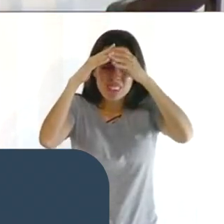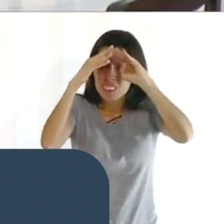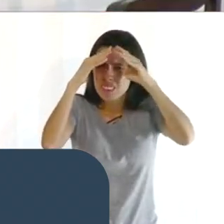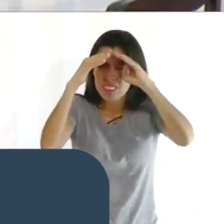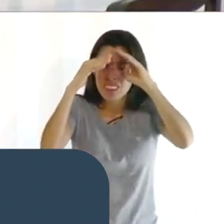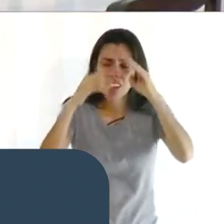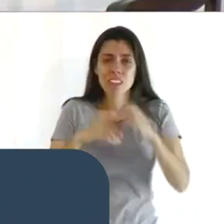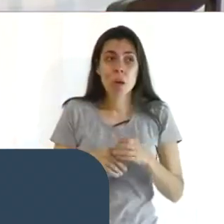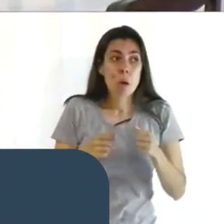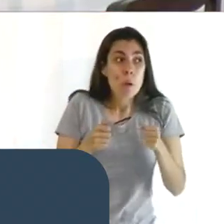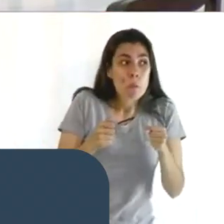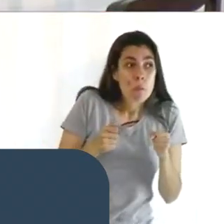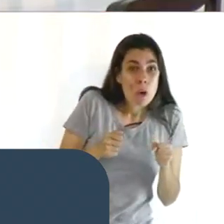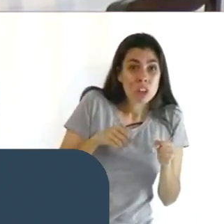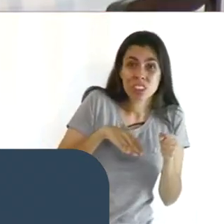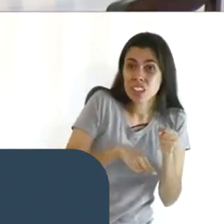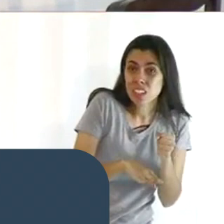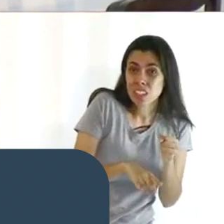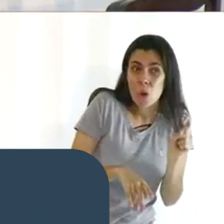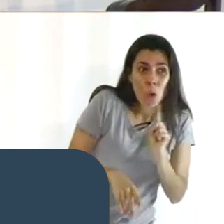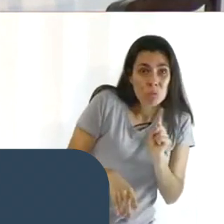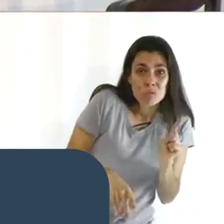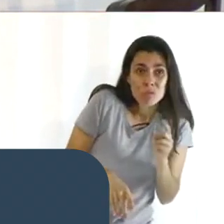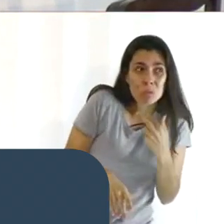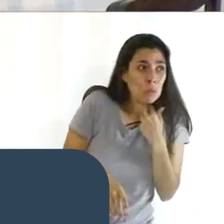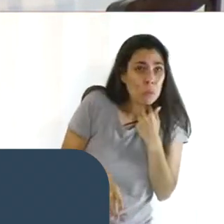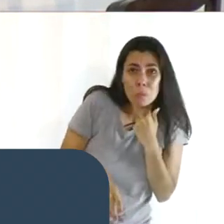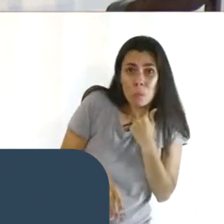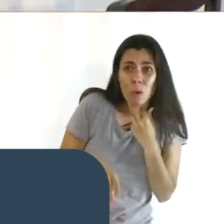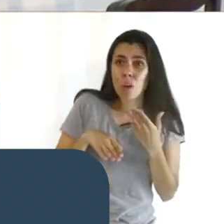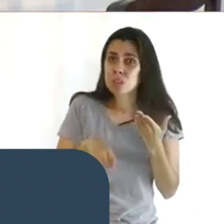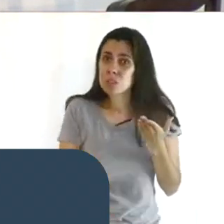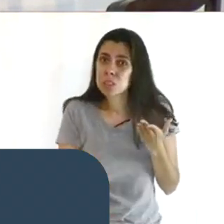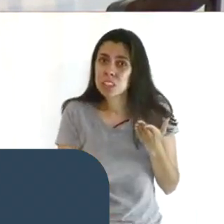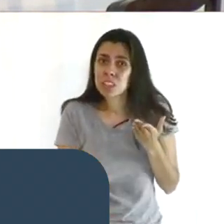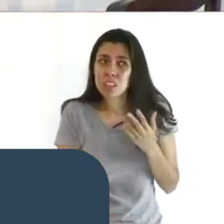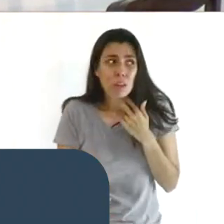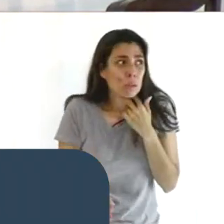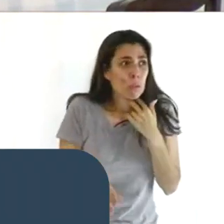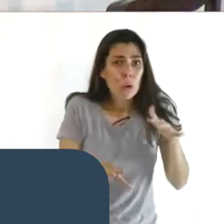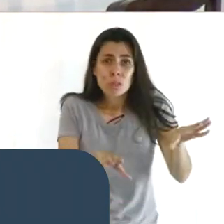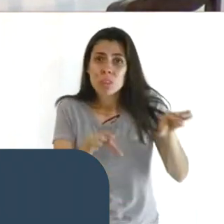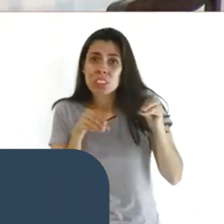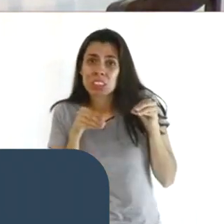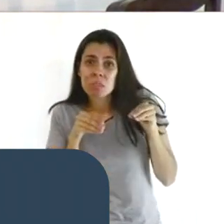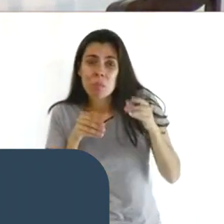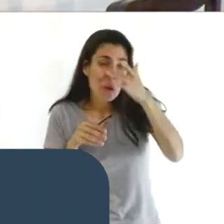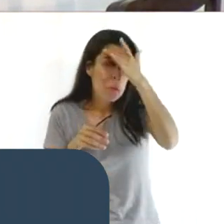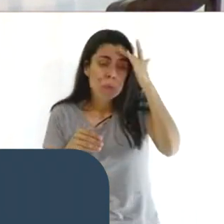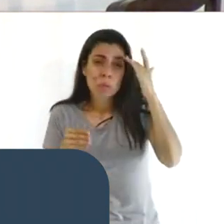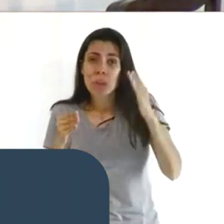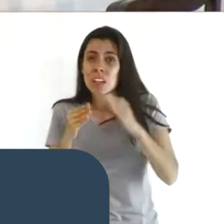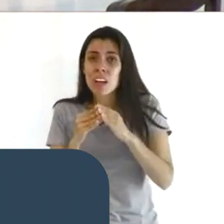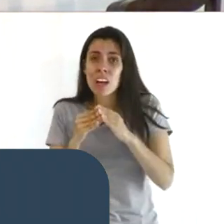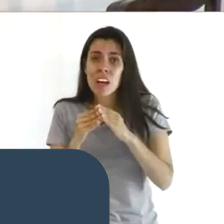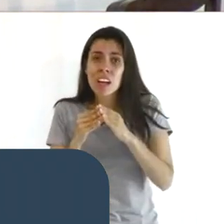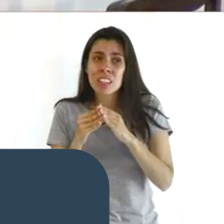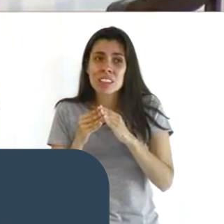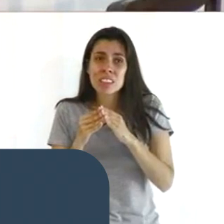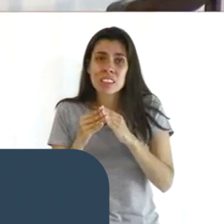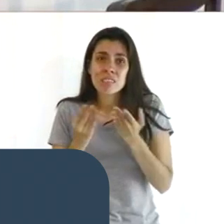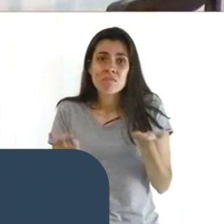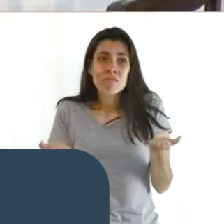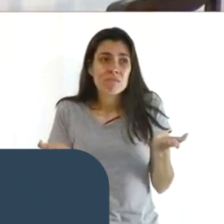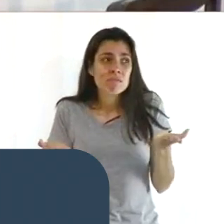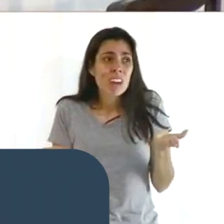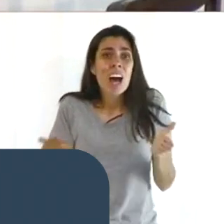ir a determinados lugares, se posso ou não receber pessoas à minha casa? Mas talvez existam pessoas